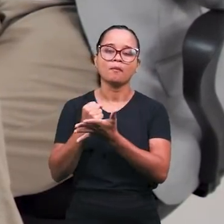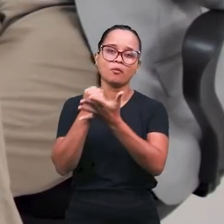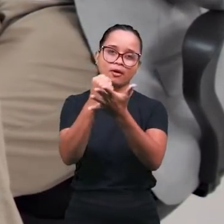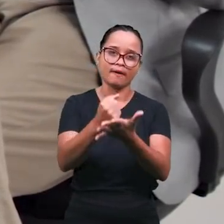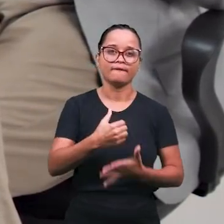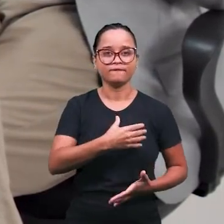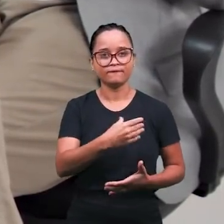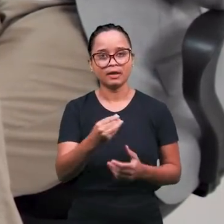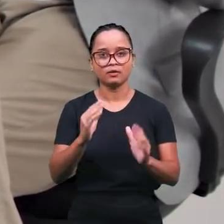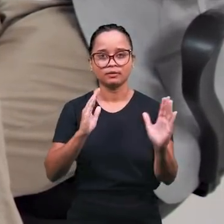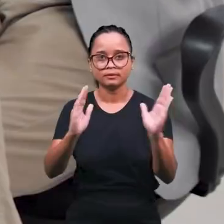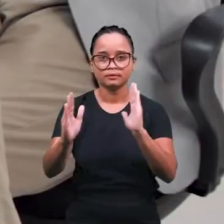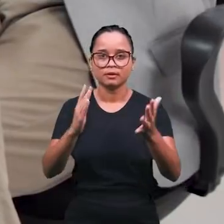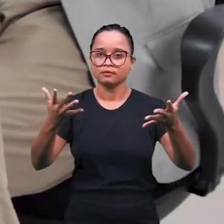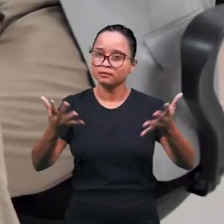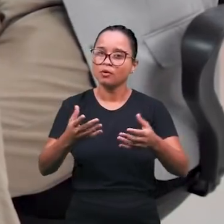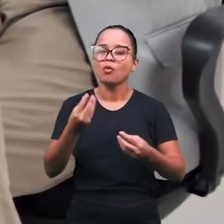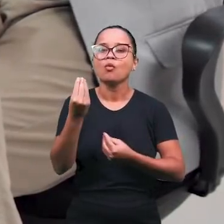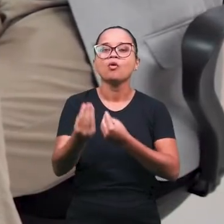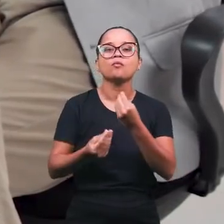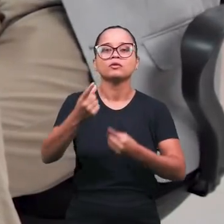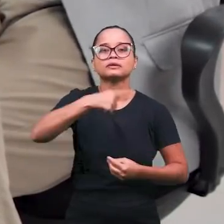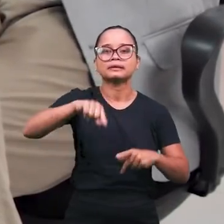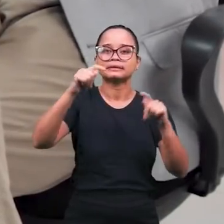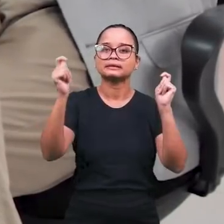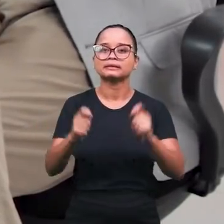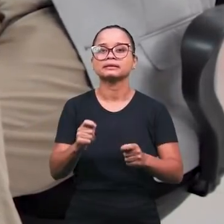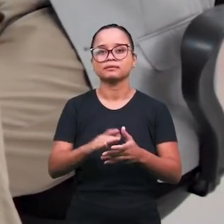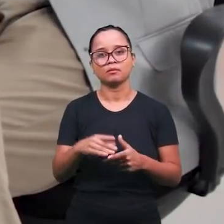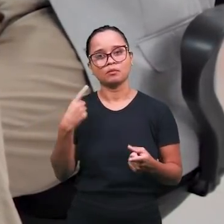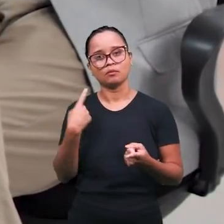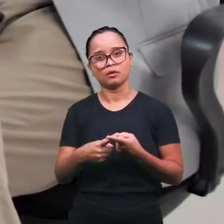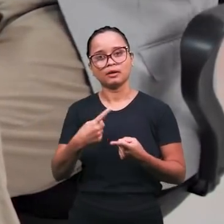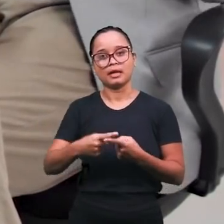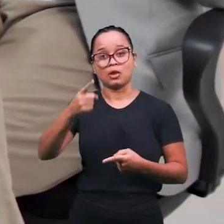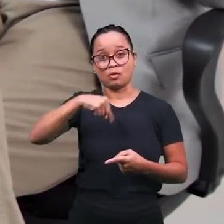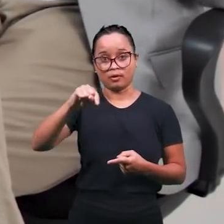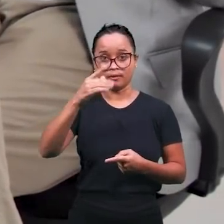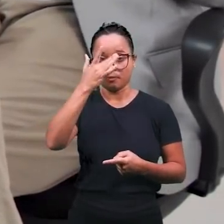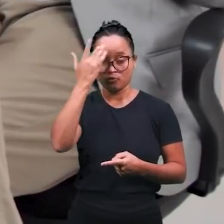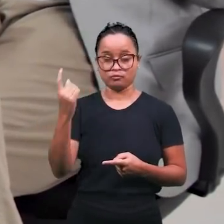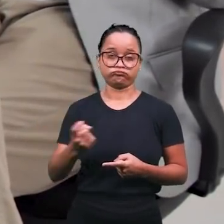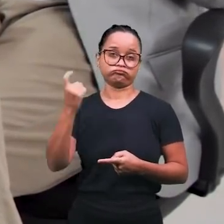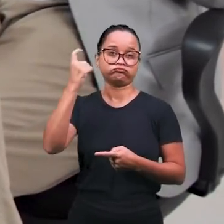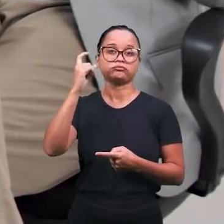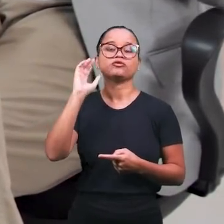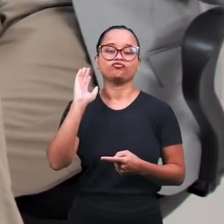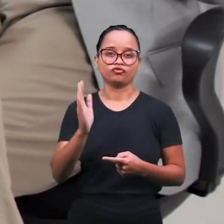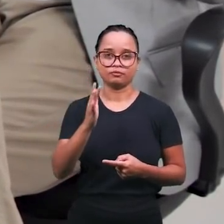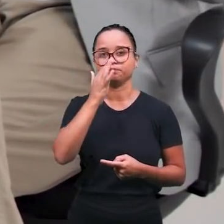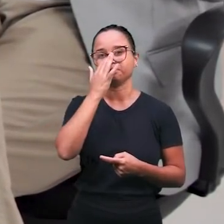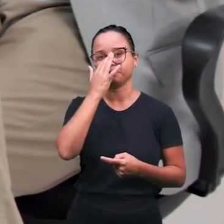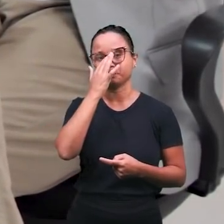nossos filhos nesse momento? Como é que a gente pode? Porque uma coisa somos nós adultos, vindo de